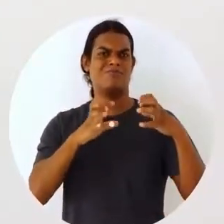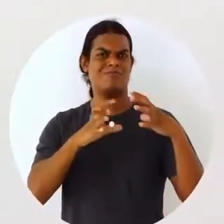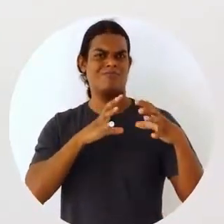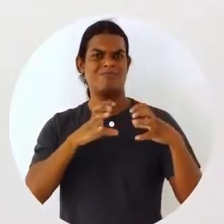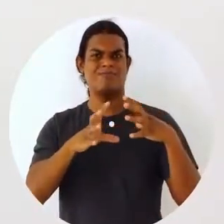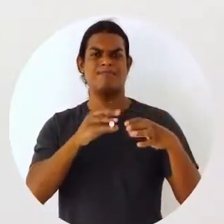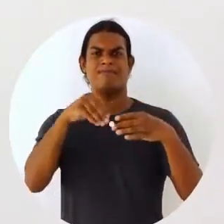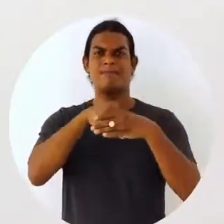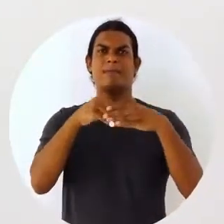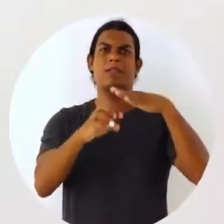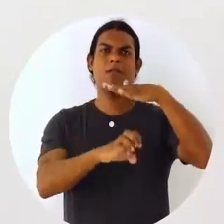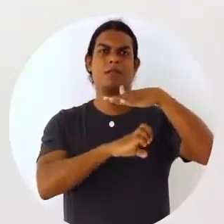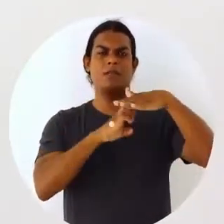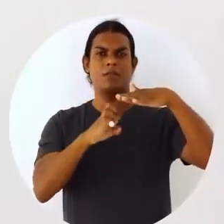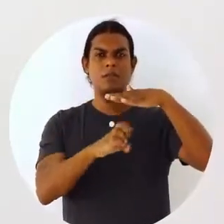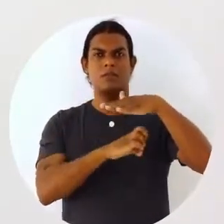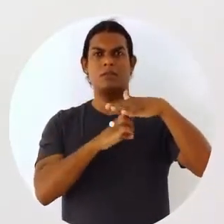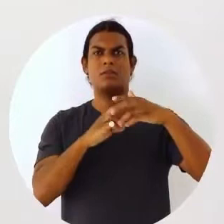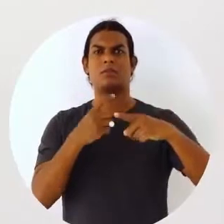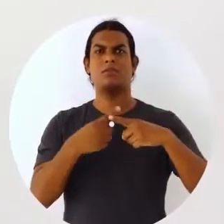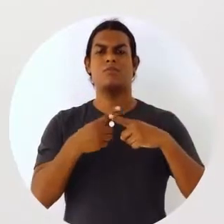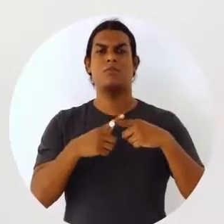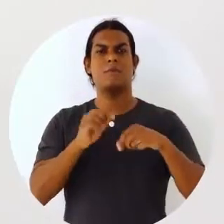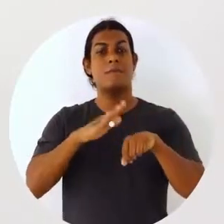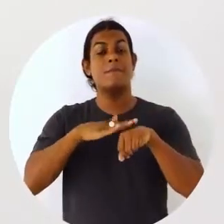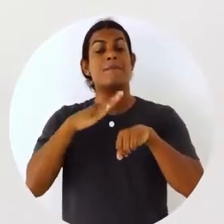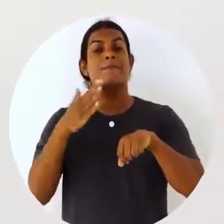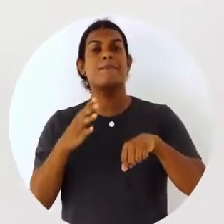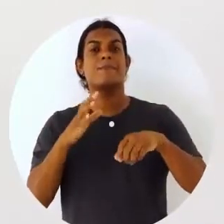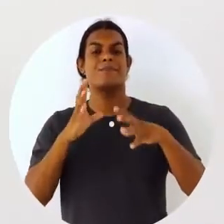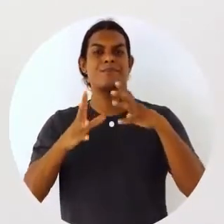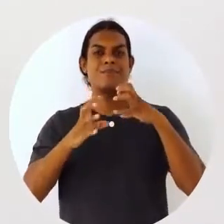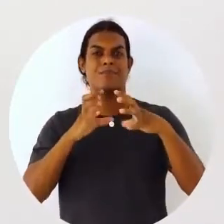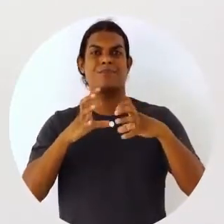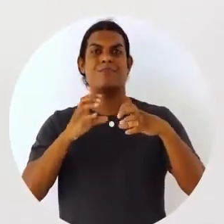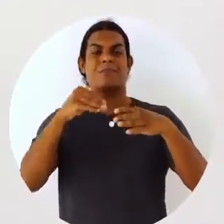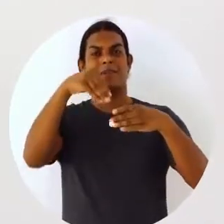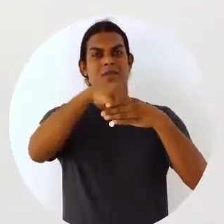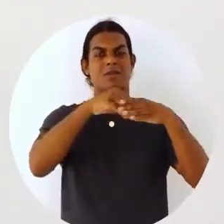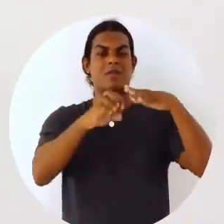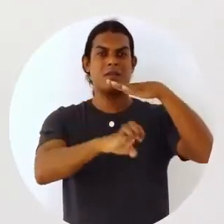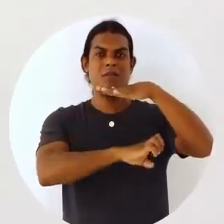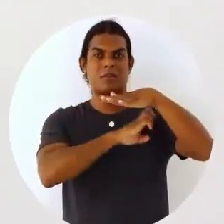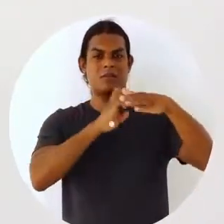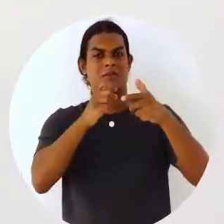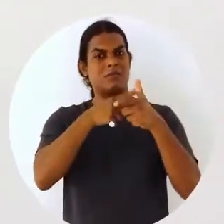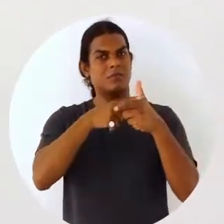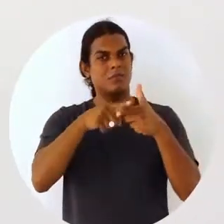contrário, eles são estimulados, porque quanto mais conflito existir, mais um conflito